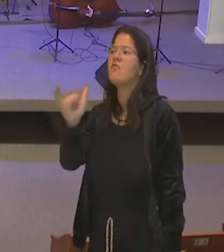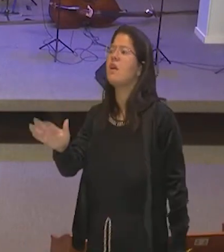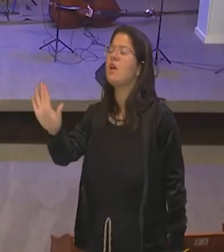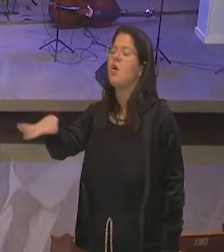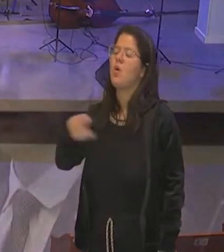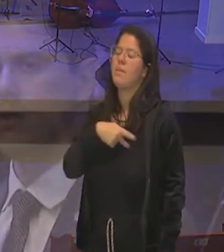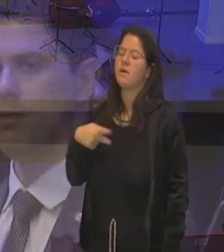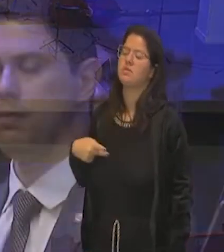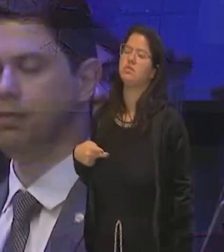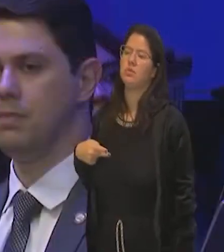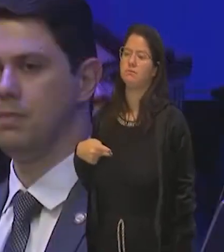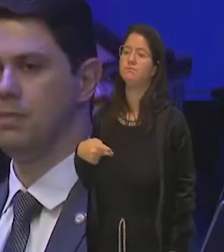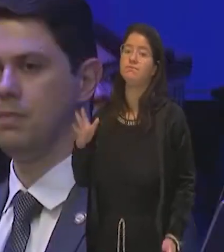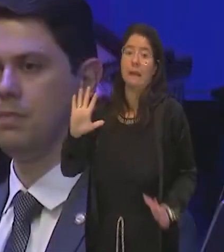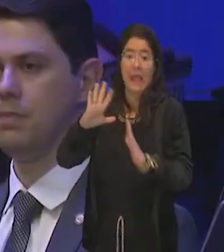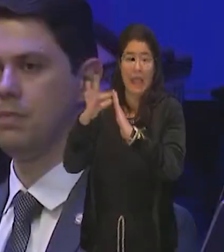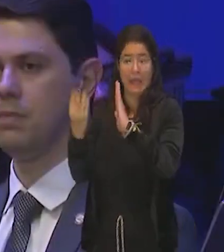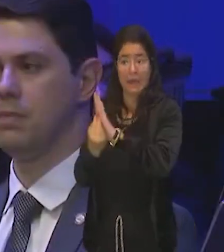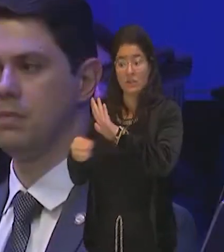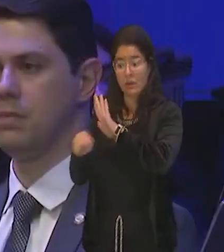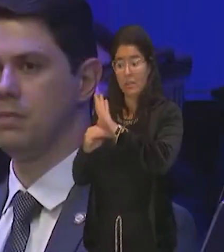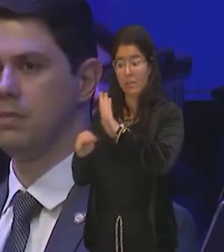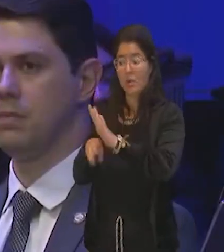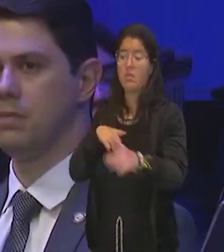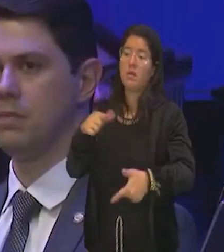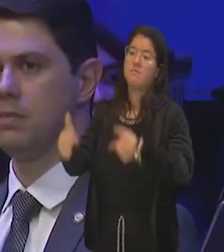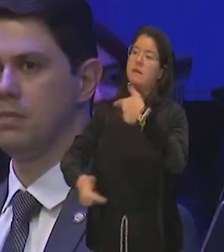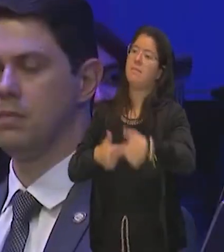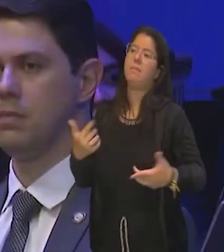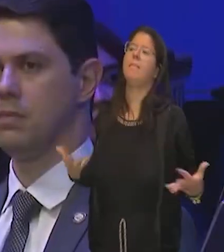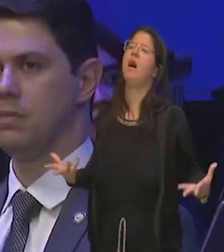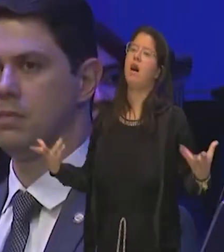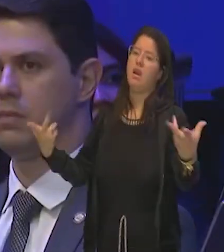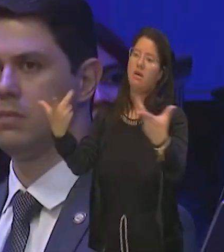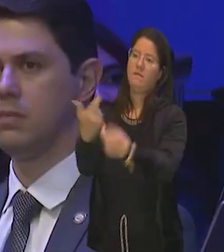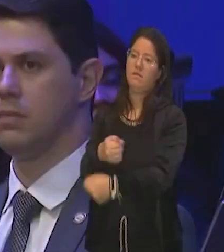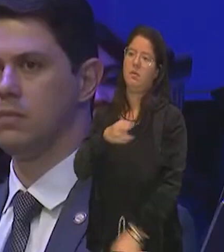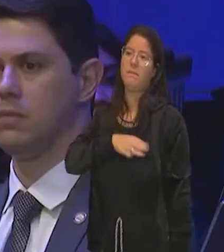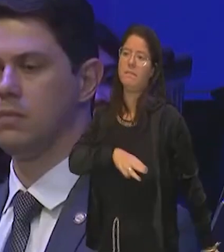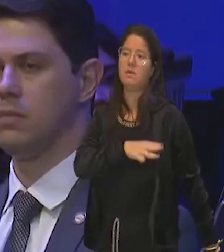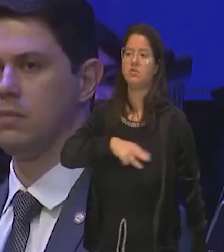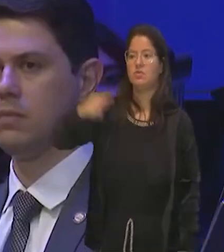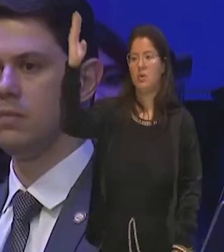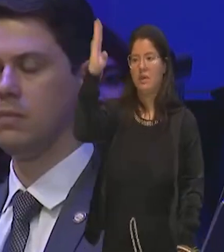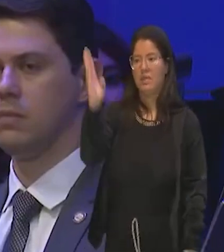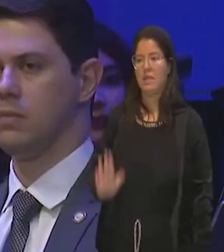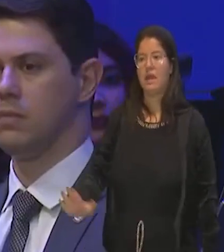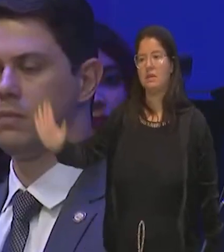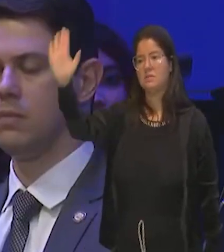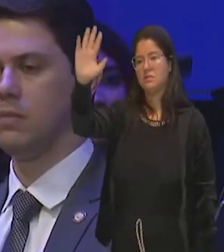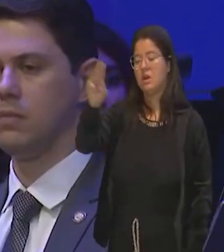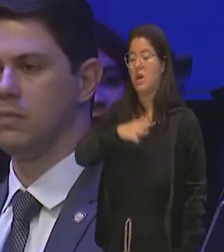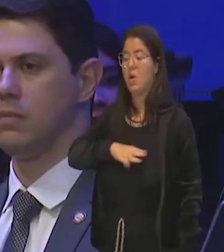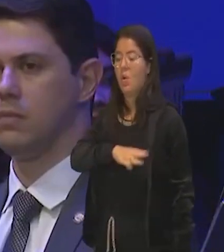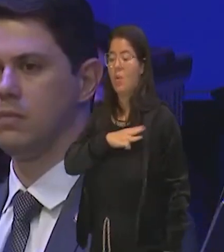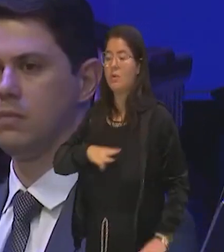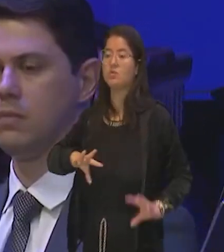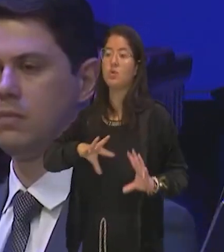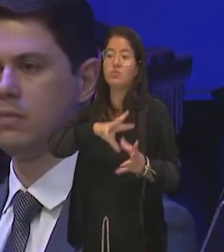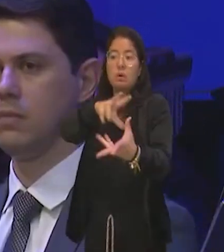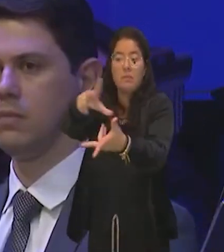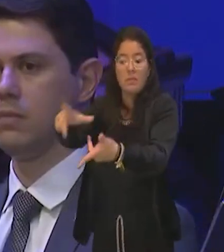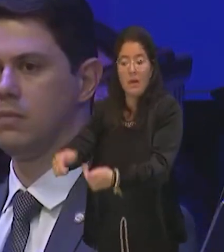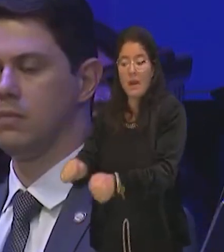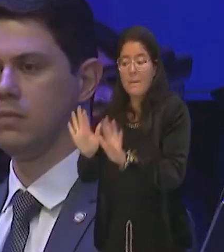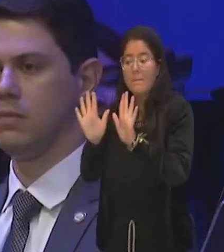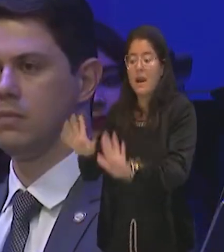Mateus, a Igreja Memorial tem um trabalho maravilhoso com missões nacionais, com missões internacionais,